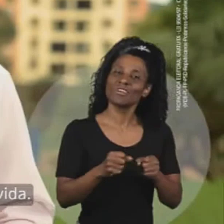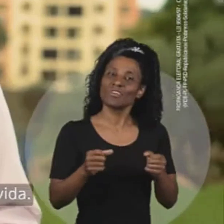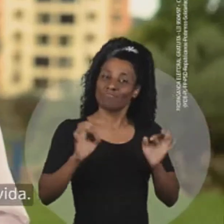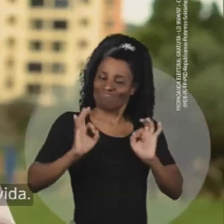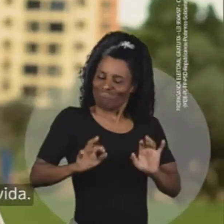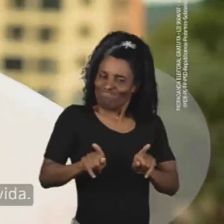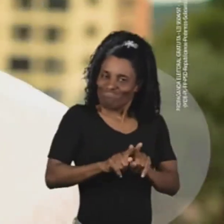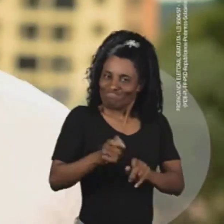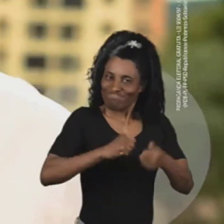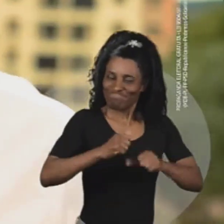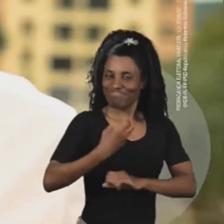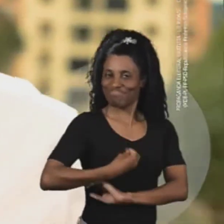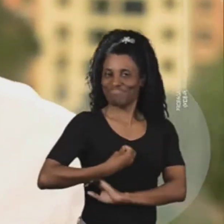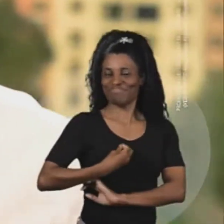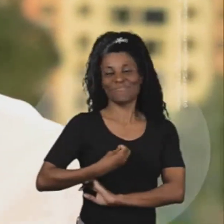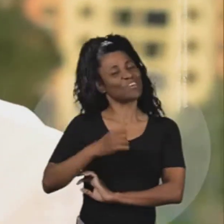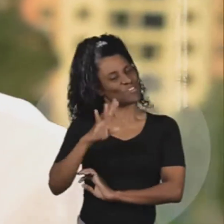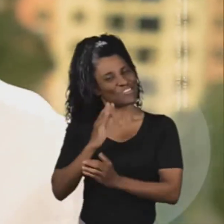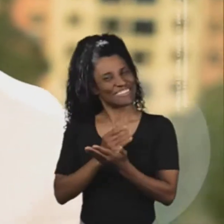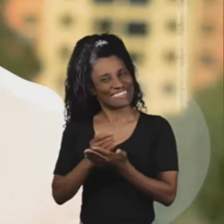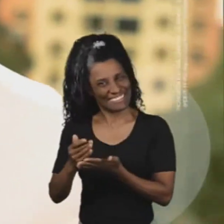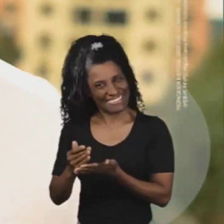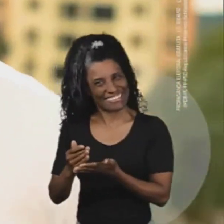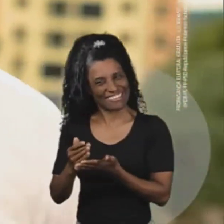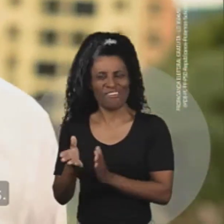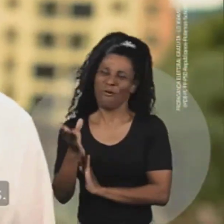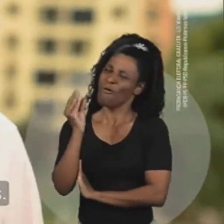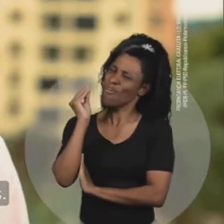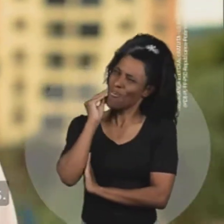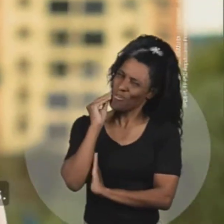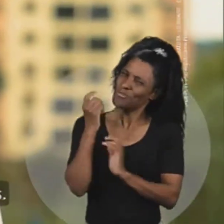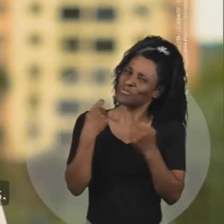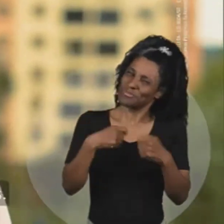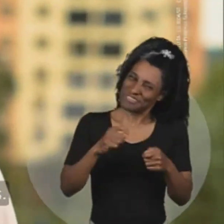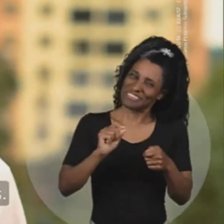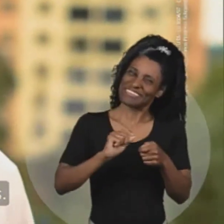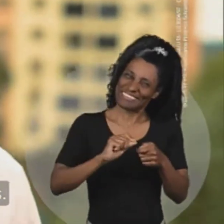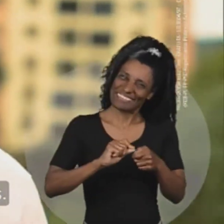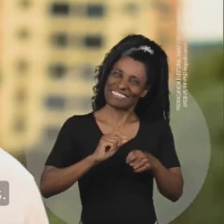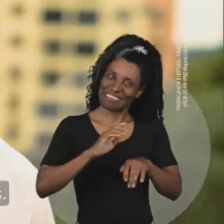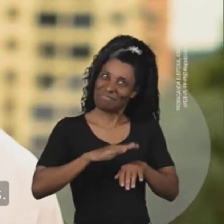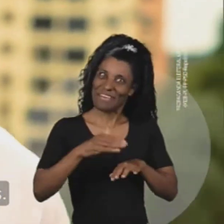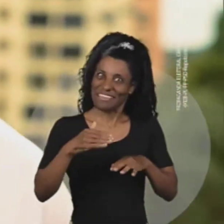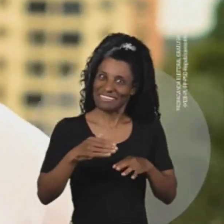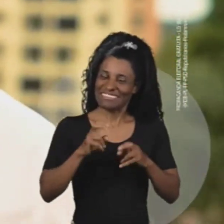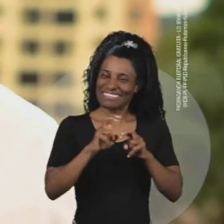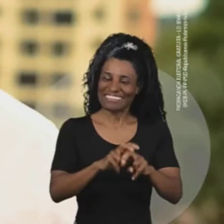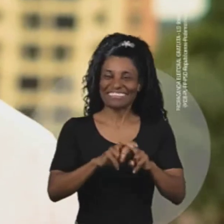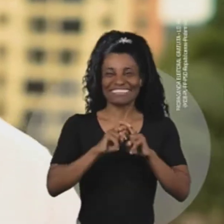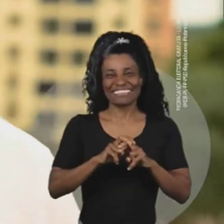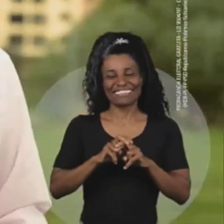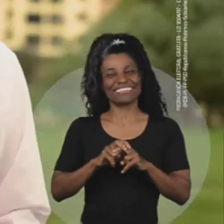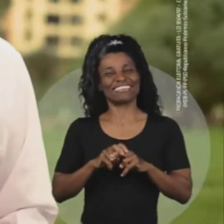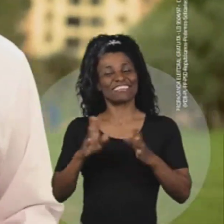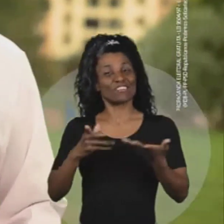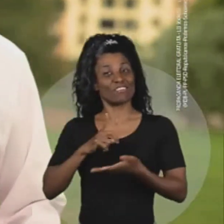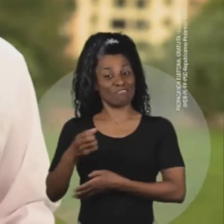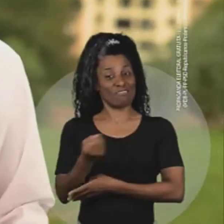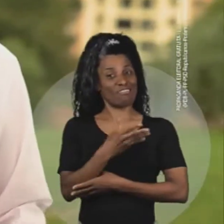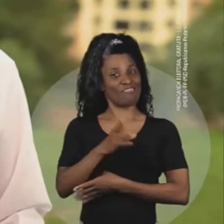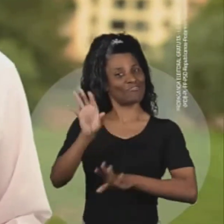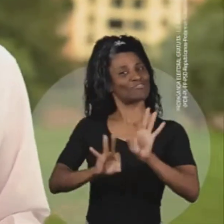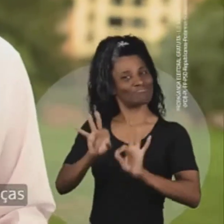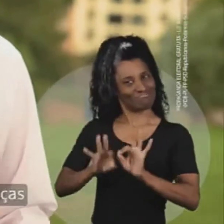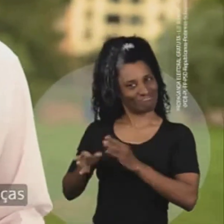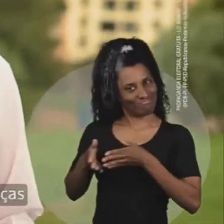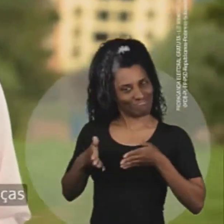e qualidade de vida. Isso só foi o começo. É claro que precisamos fazer mais. Por isso, já estamos com